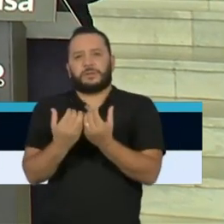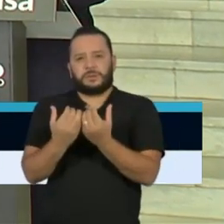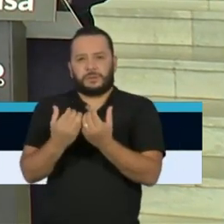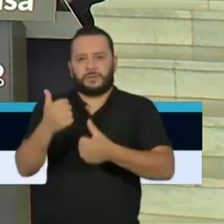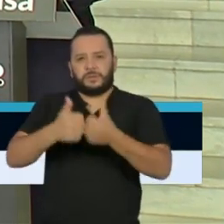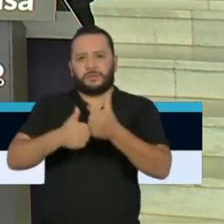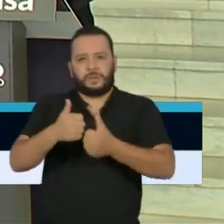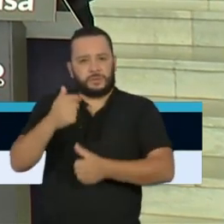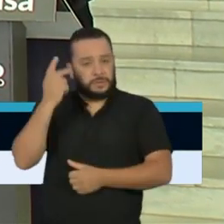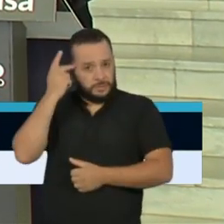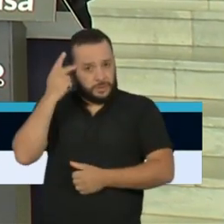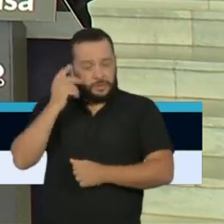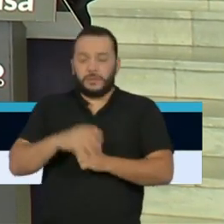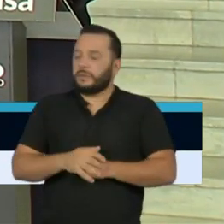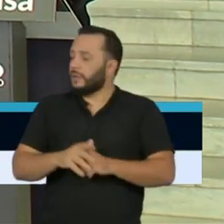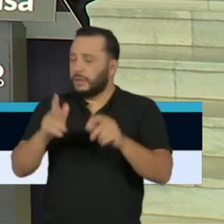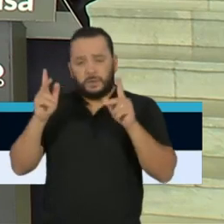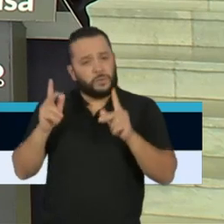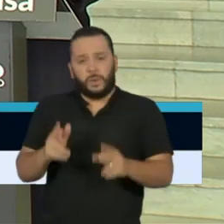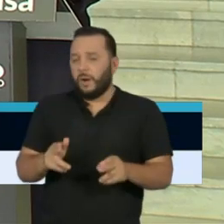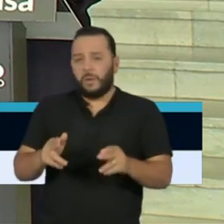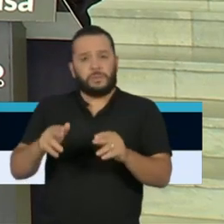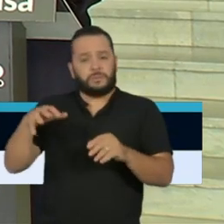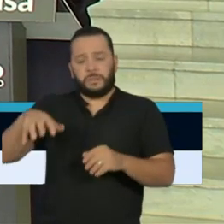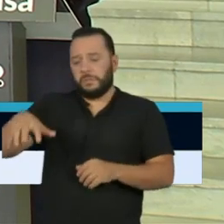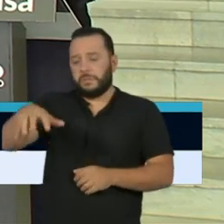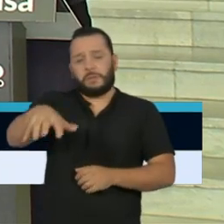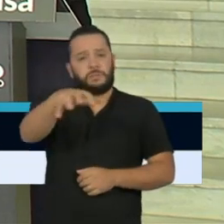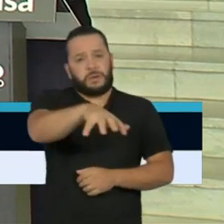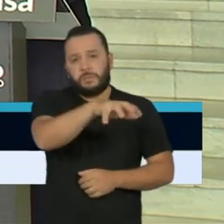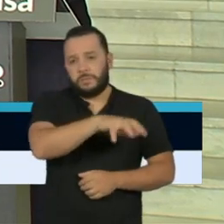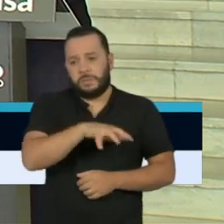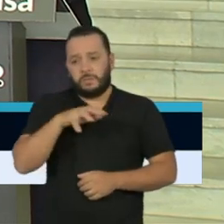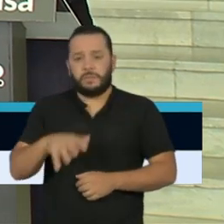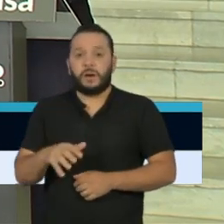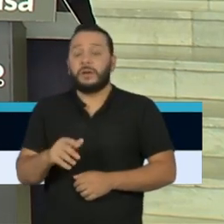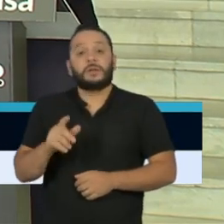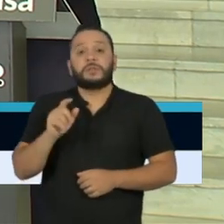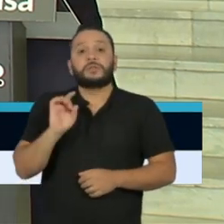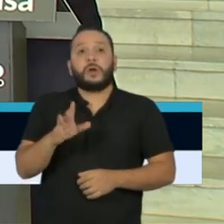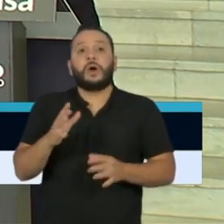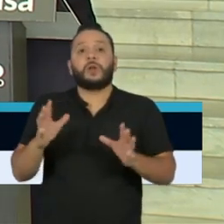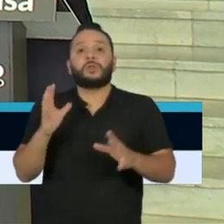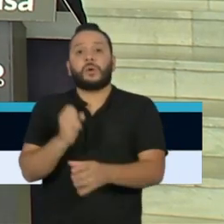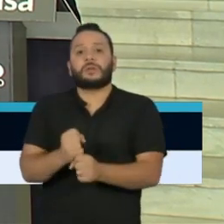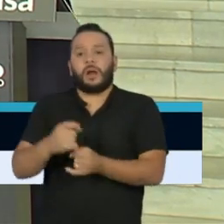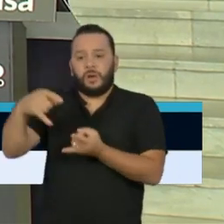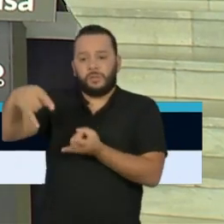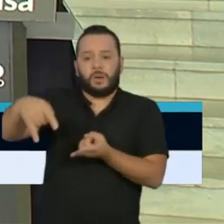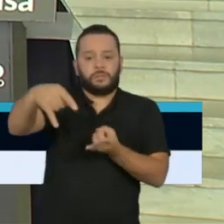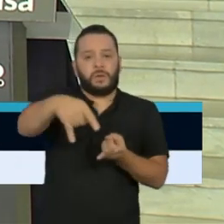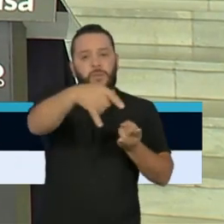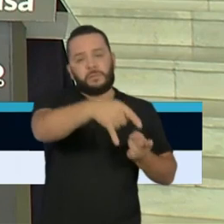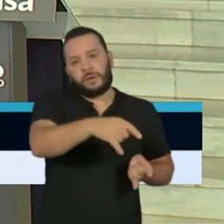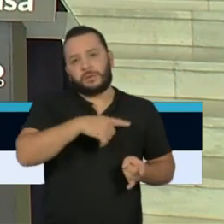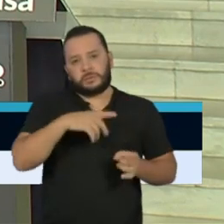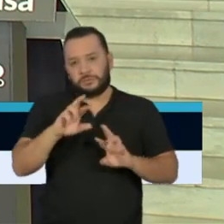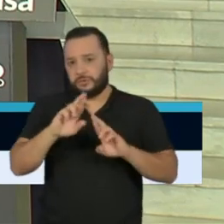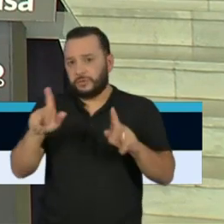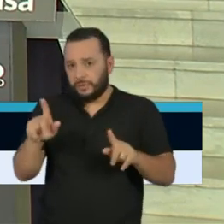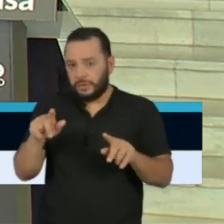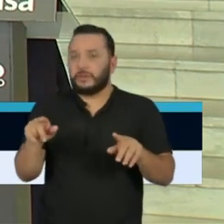modelo, mesmo formato, mesma estruturação. O que varia é o número de leitos e pequenos